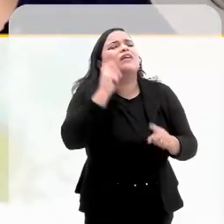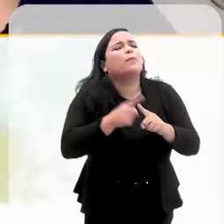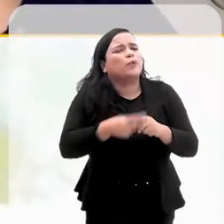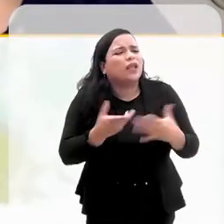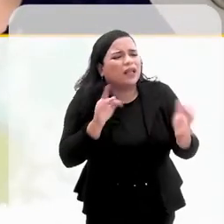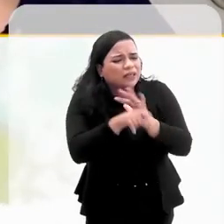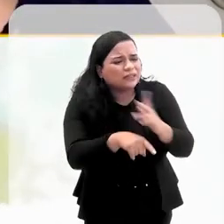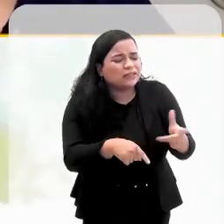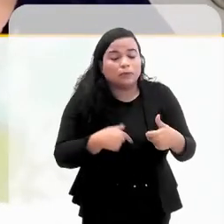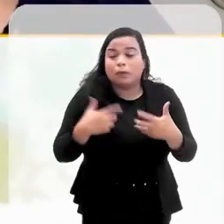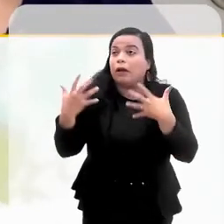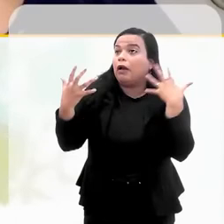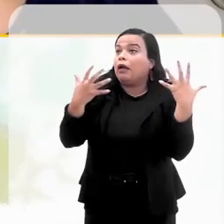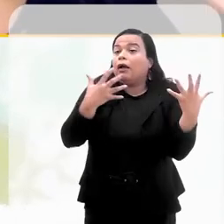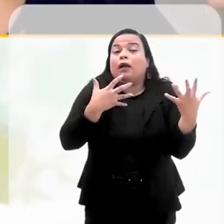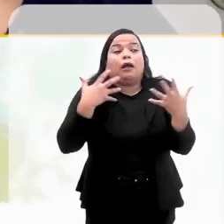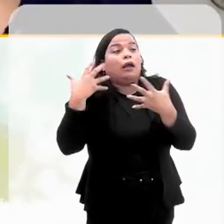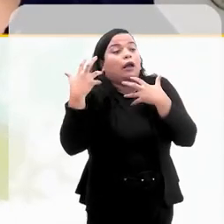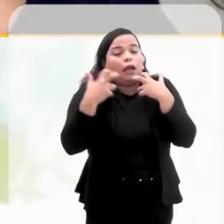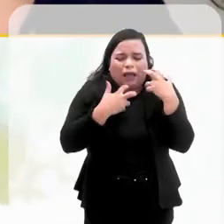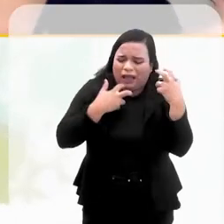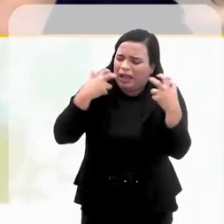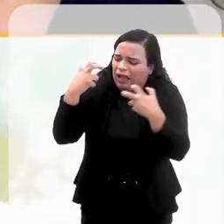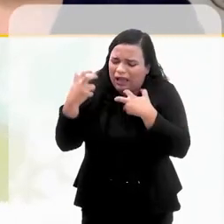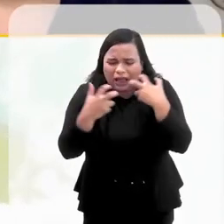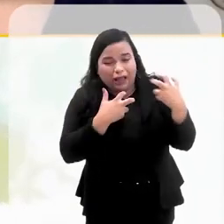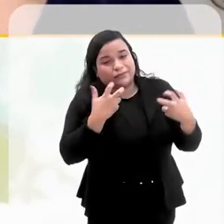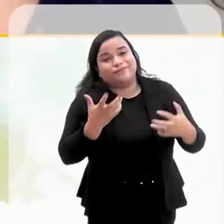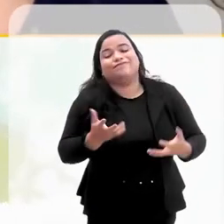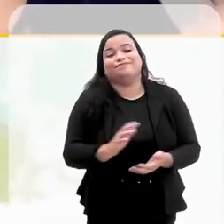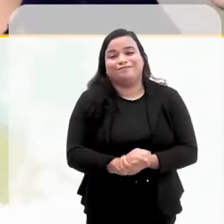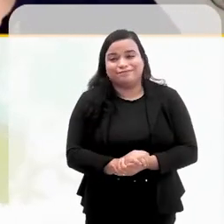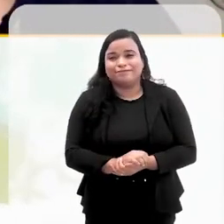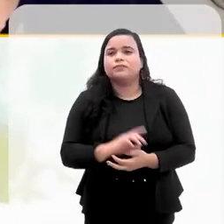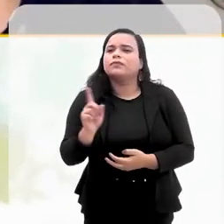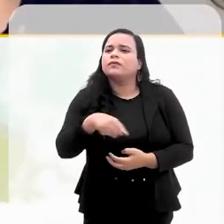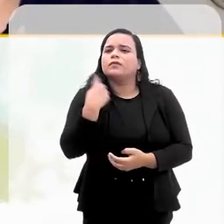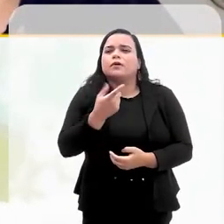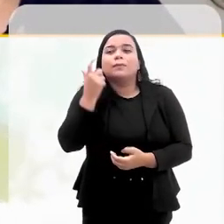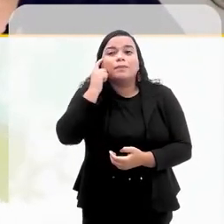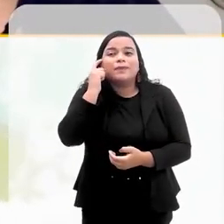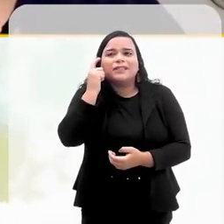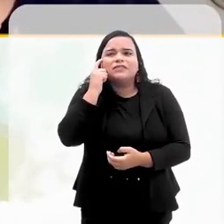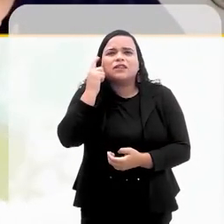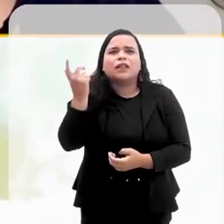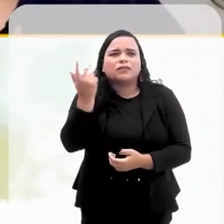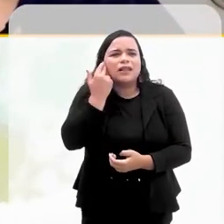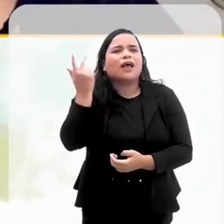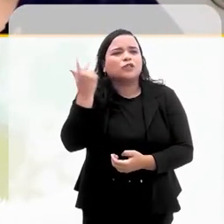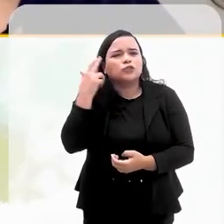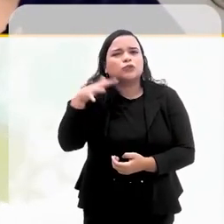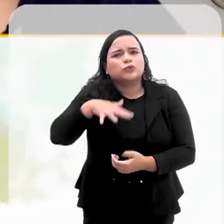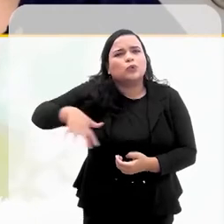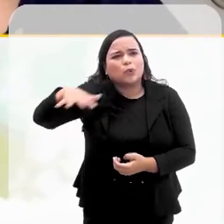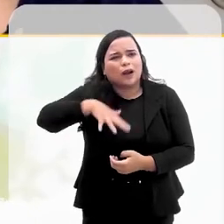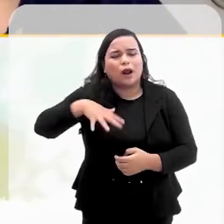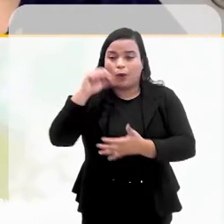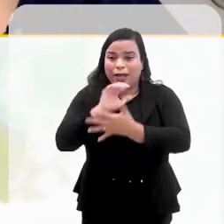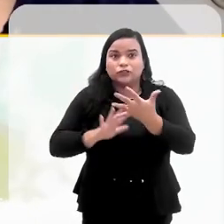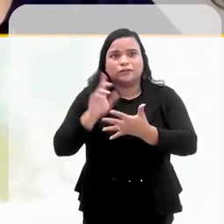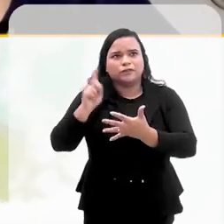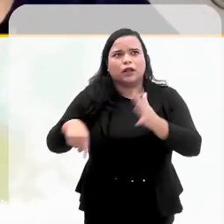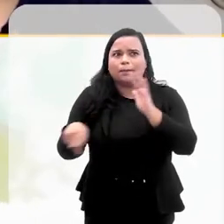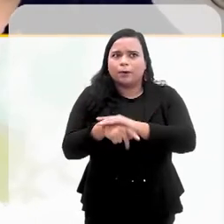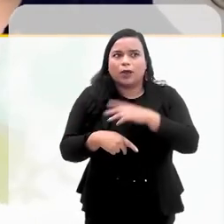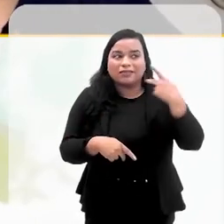nossas atividades tendem a ser bem, mas bem assim voltadas para o interesse deles, né? E tinha eles vão